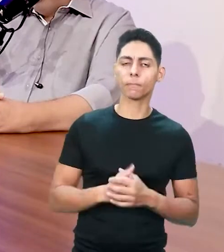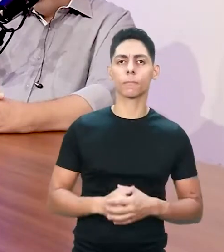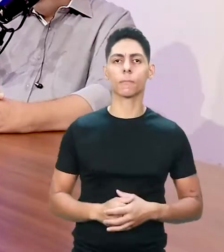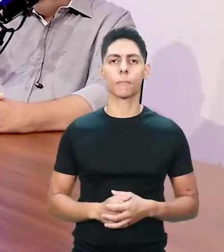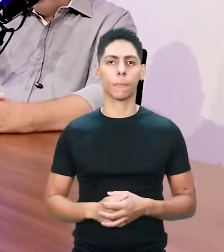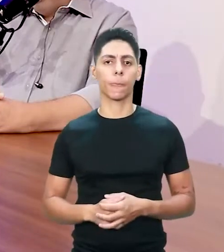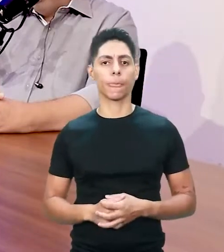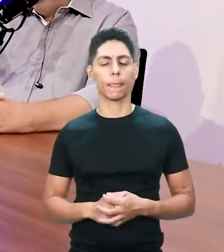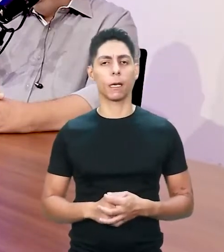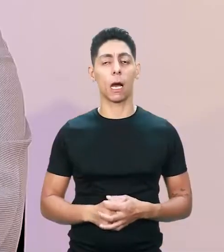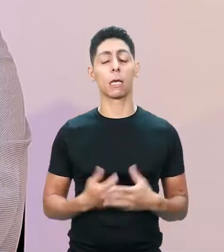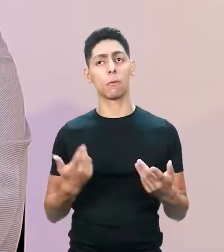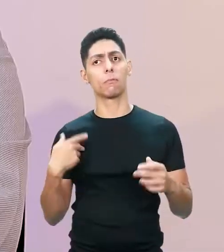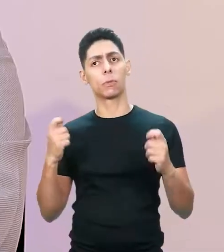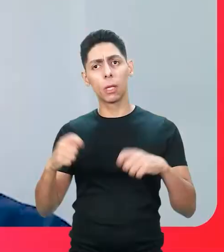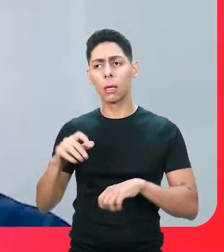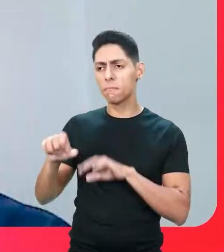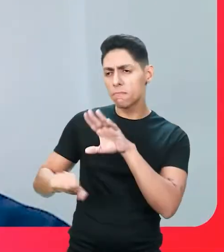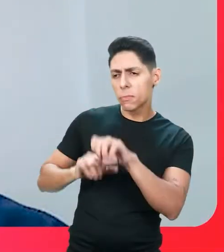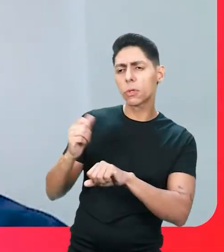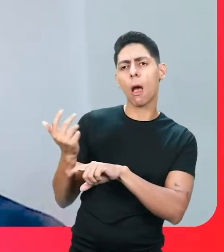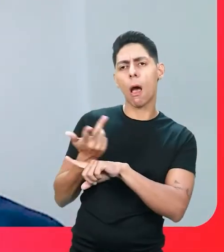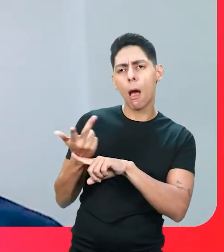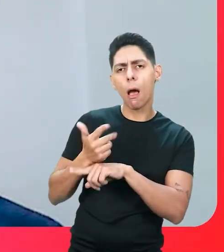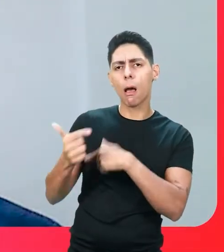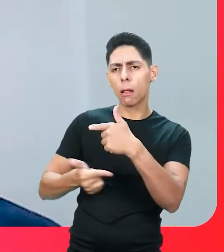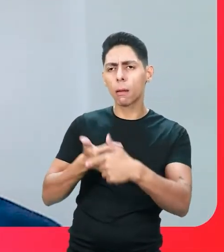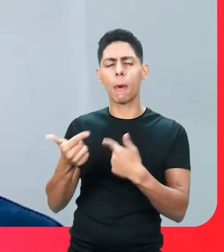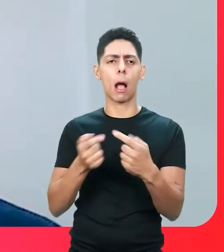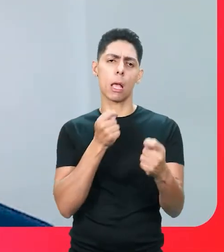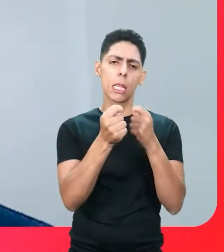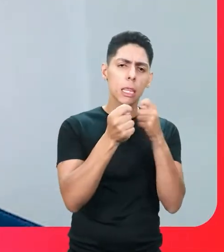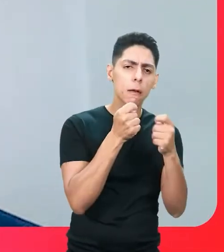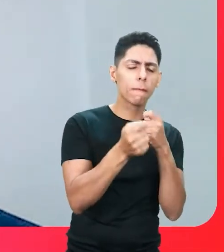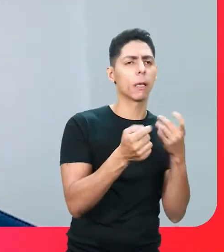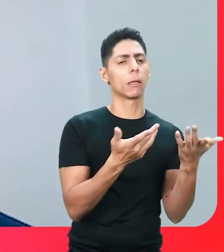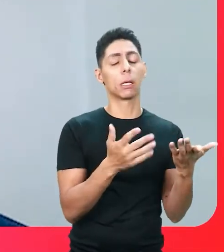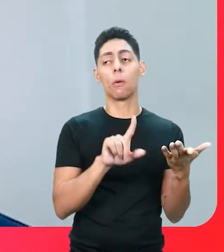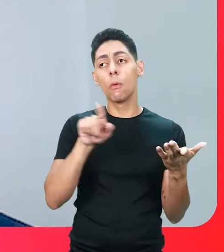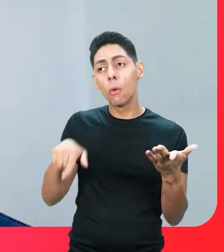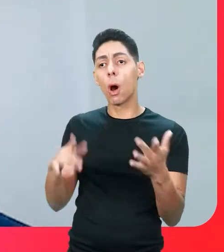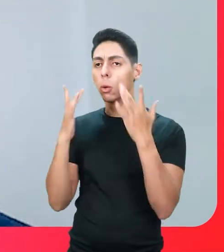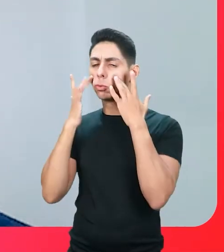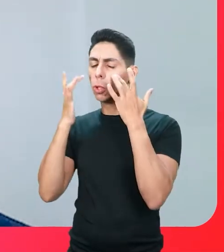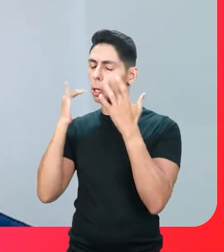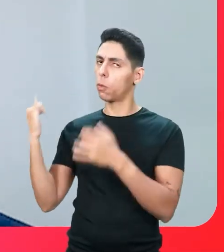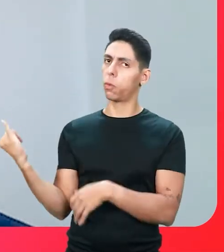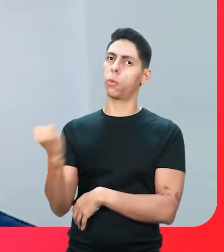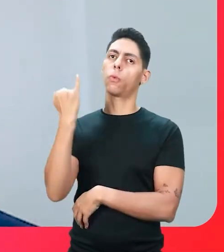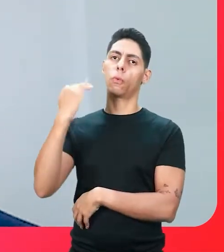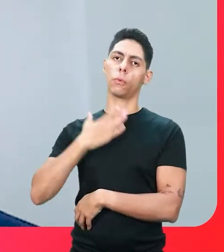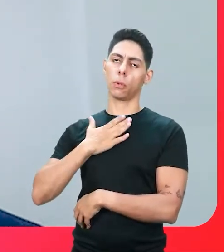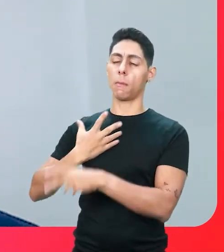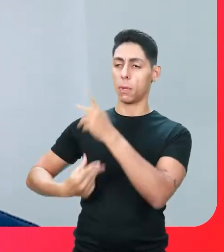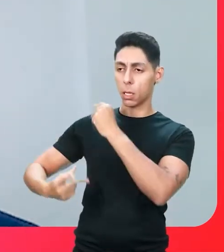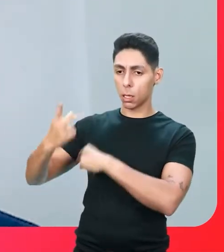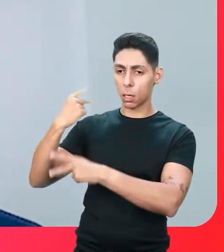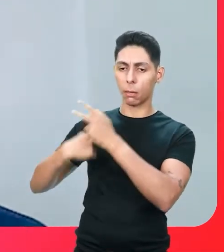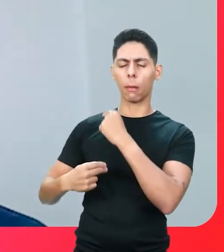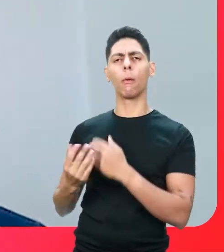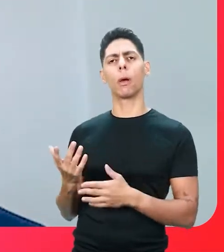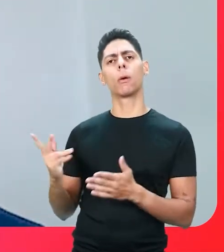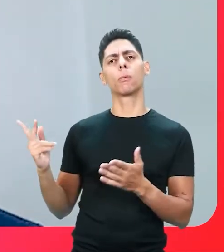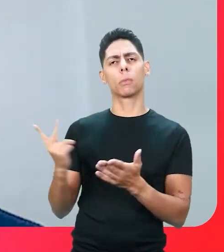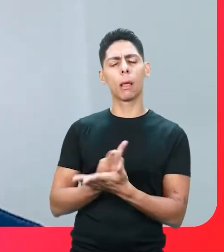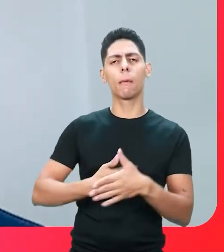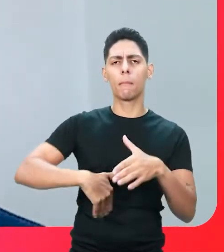que buscar emprego, que eu ia ter que Aham. participar de entrevista de emprego. Então, o teatro foi absolutamente decisivo. Então, na minha adolescência, joguei bola,